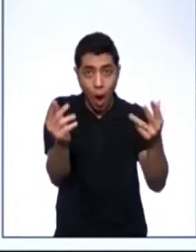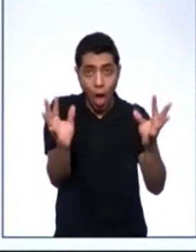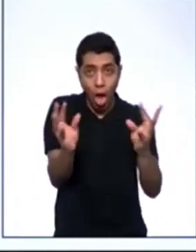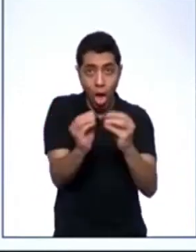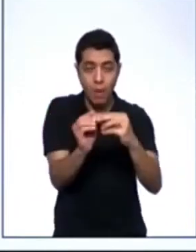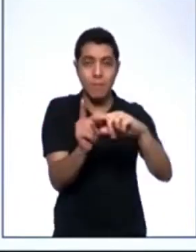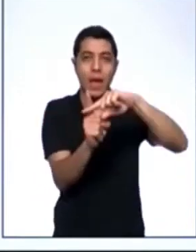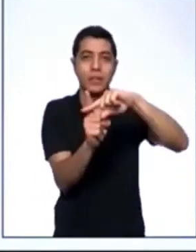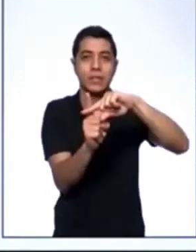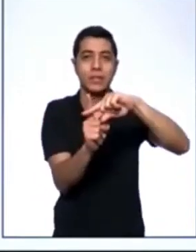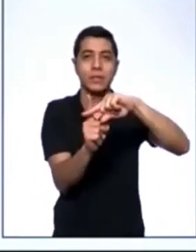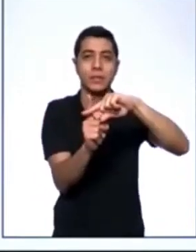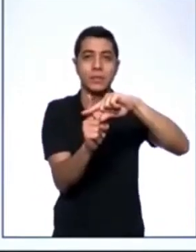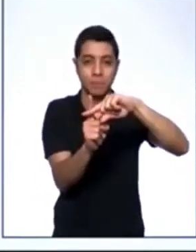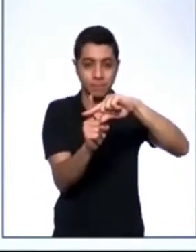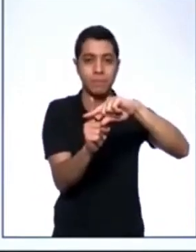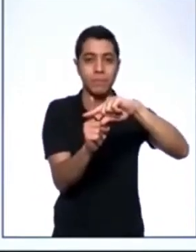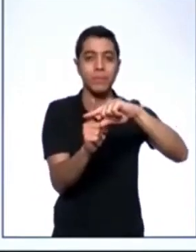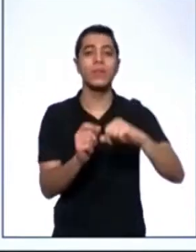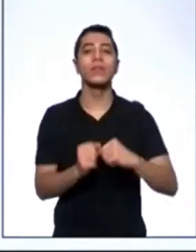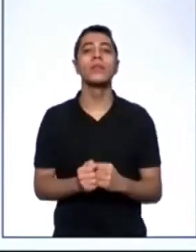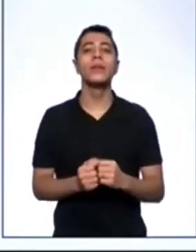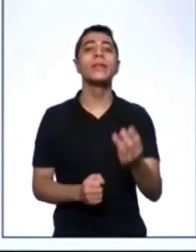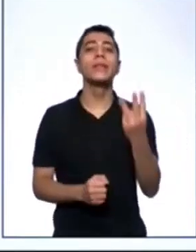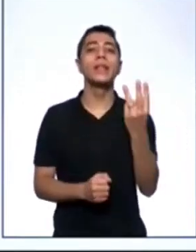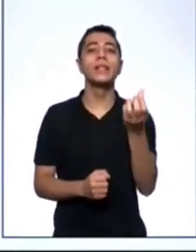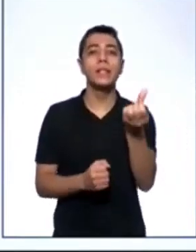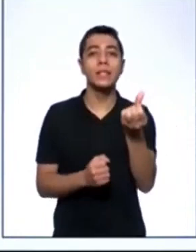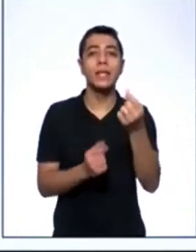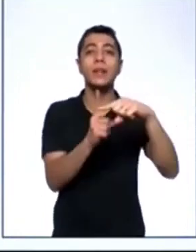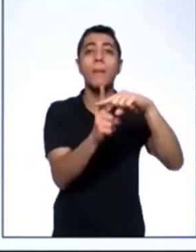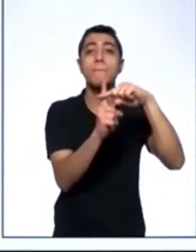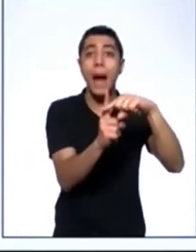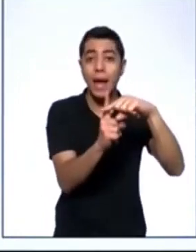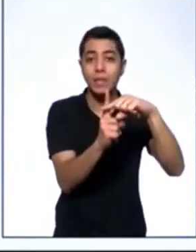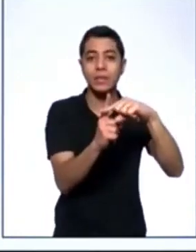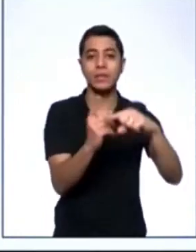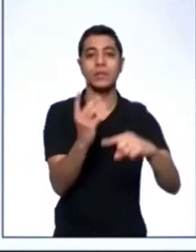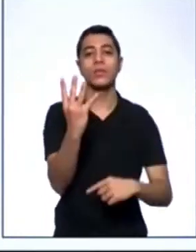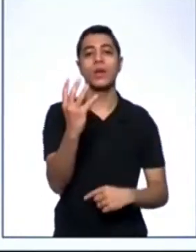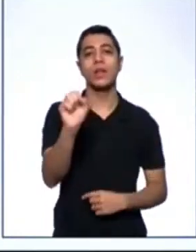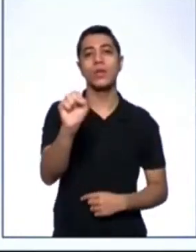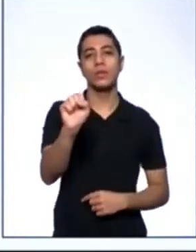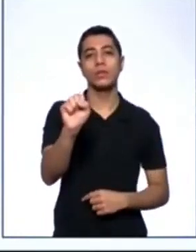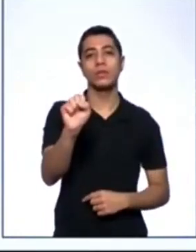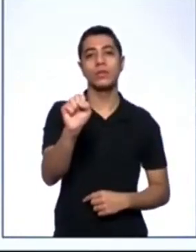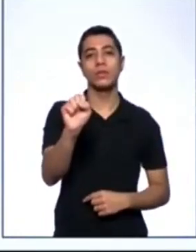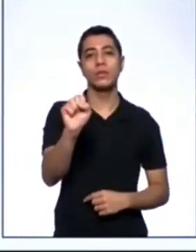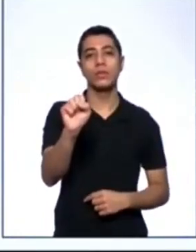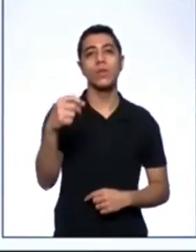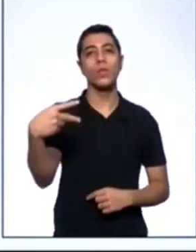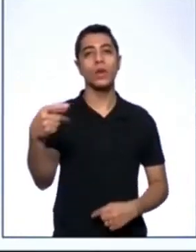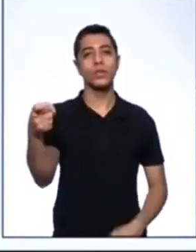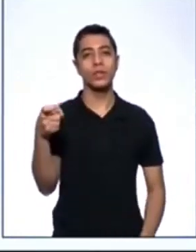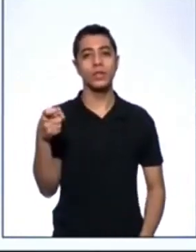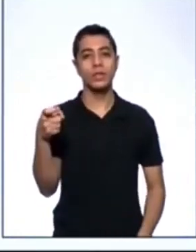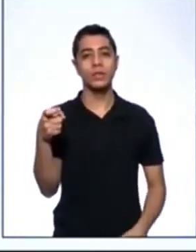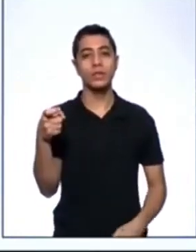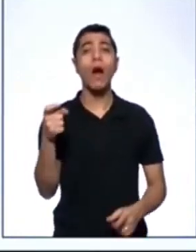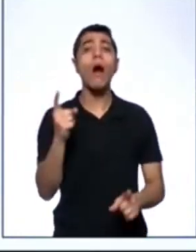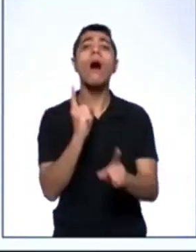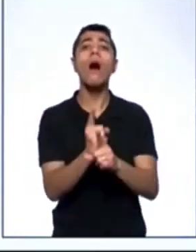aí o x vai dar 36 mais 48 portanto daqui